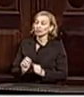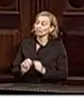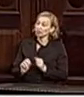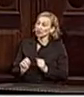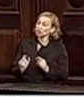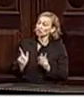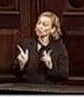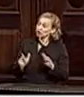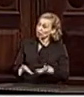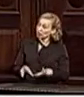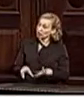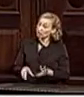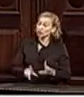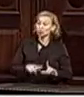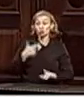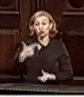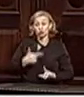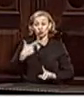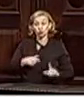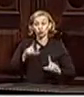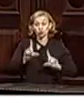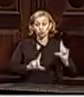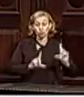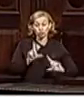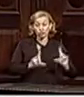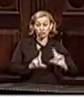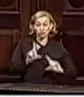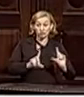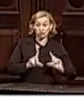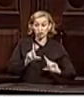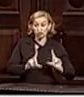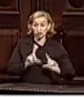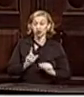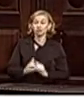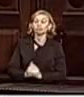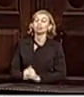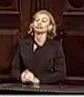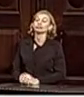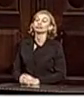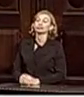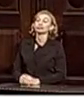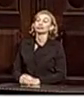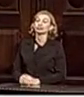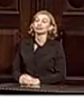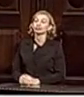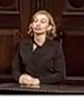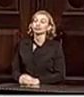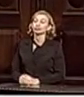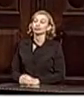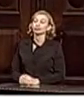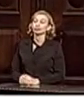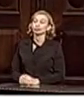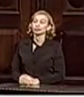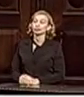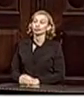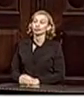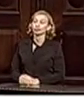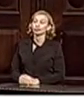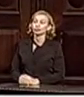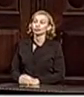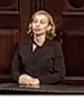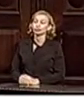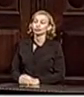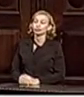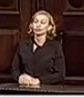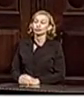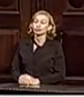segundo li nos jornais, se valeu de precedentes de outras prisões em